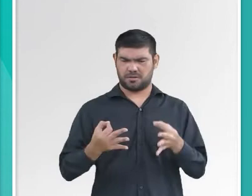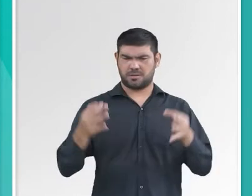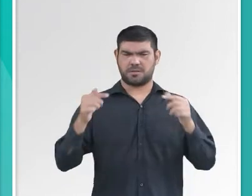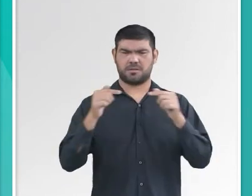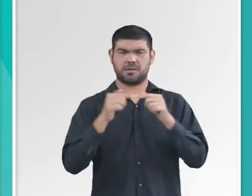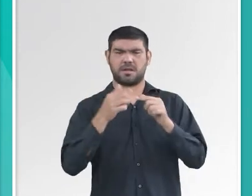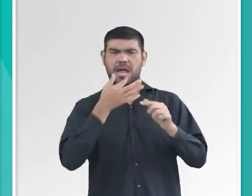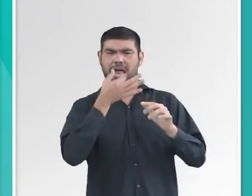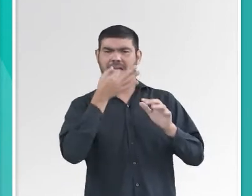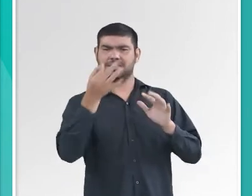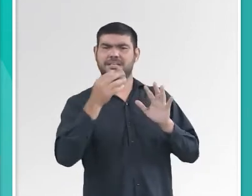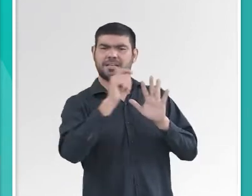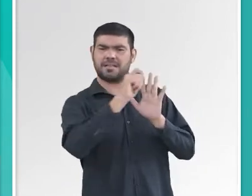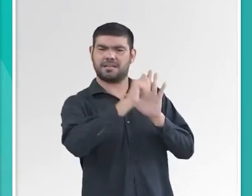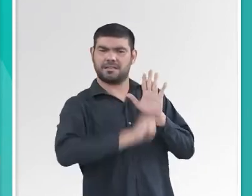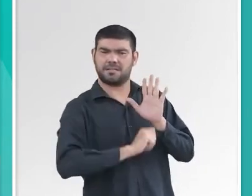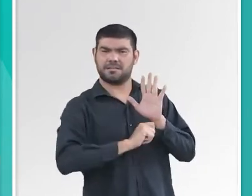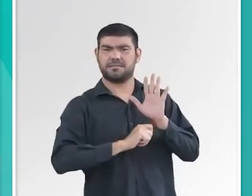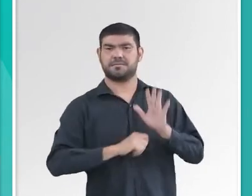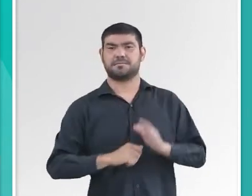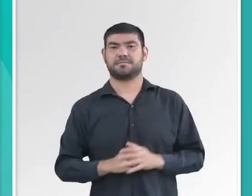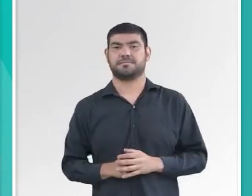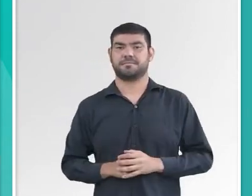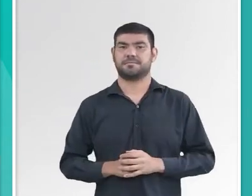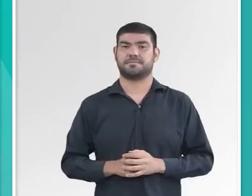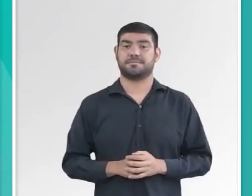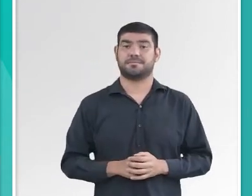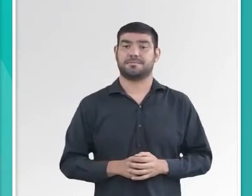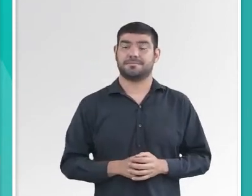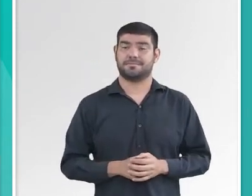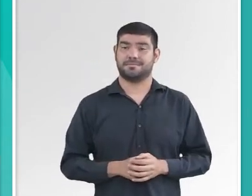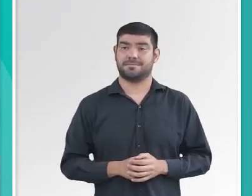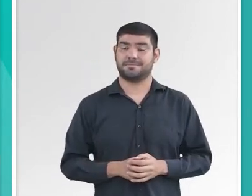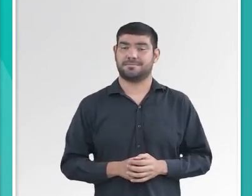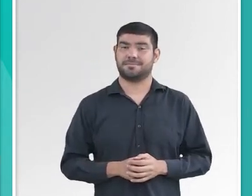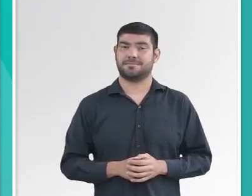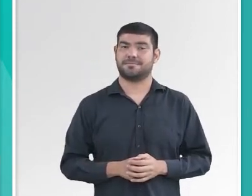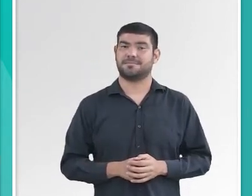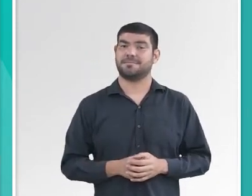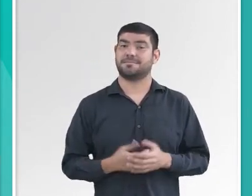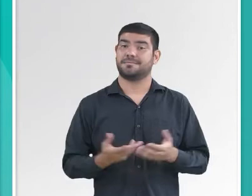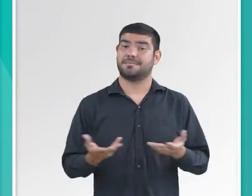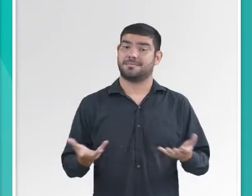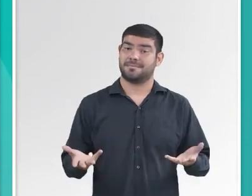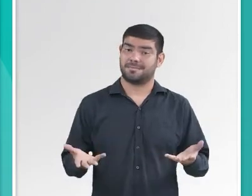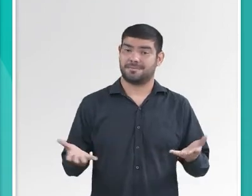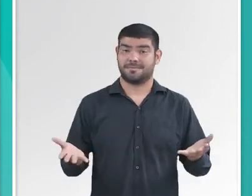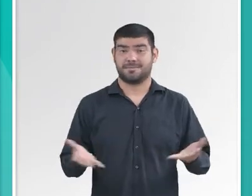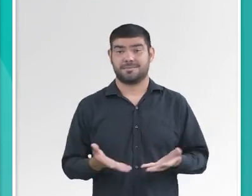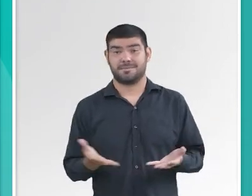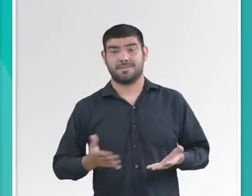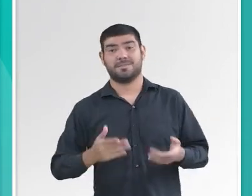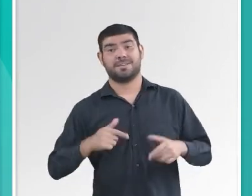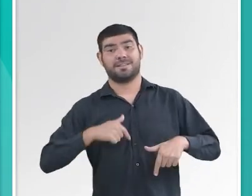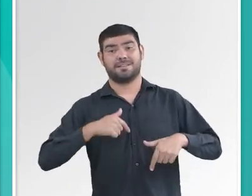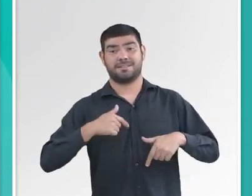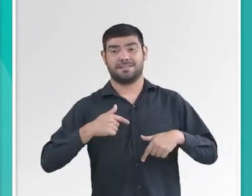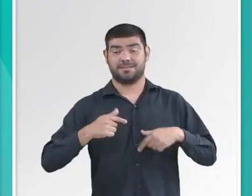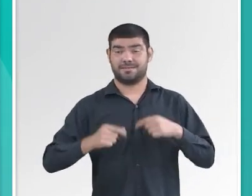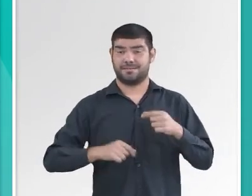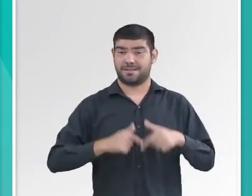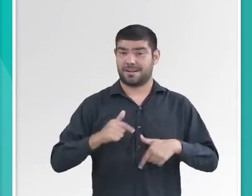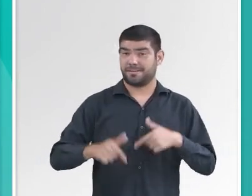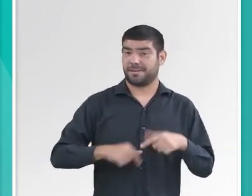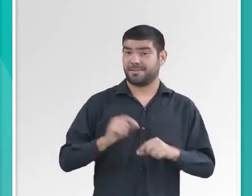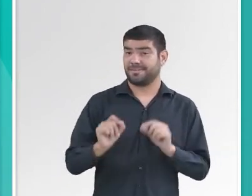crítica. No caso, nós vamos trabalhar uma resenha, e como vocês já viram a resenha, aí no caso